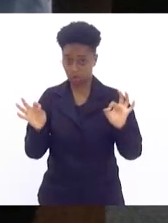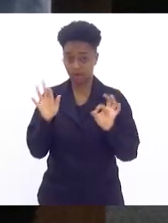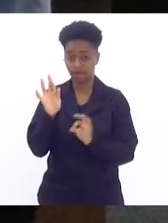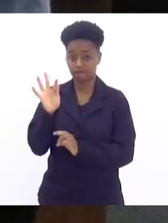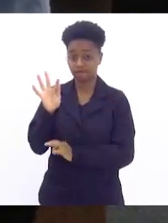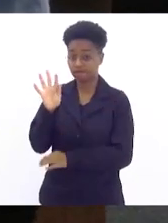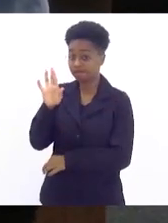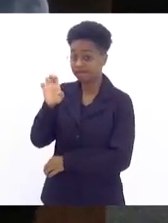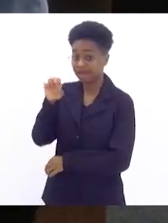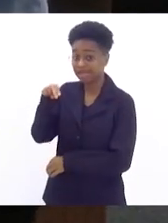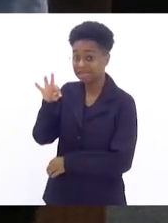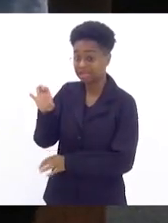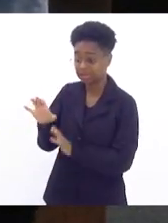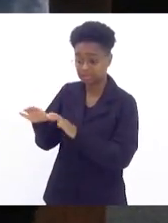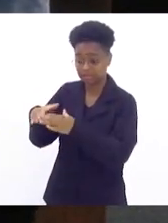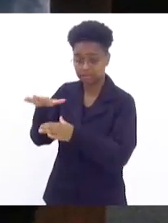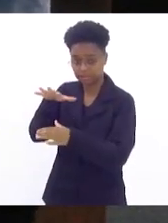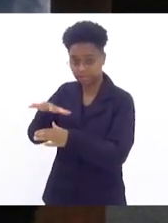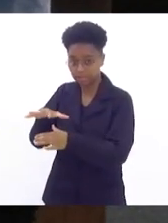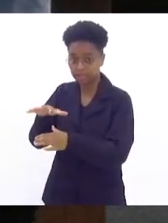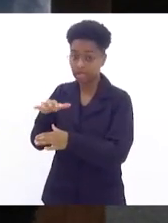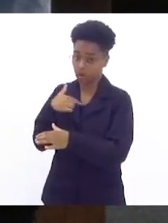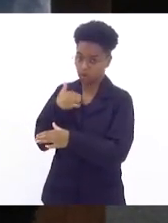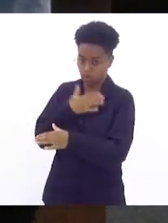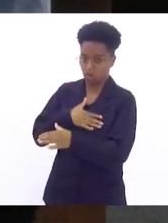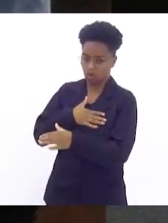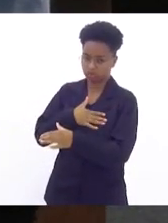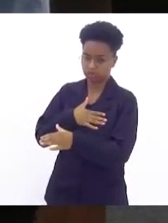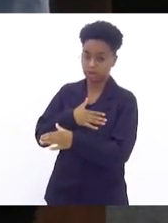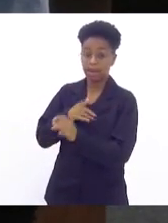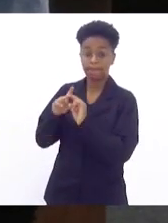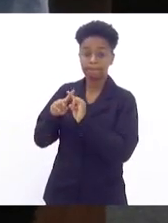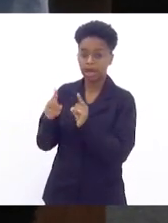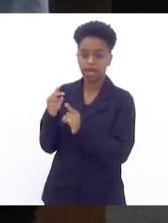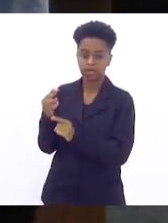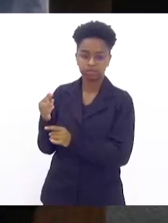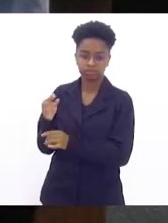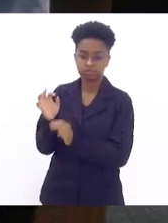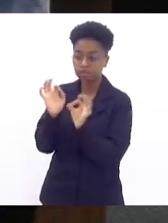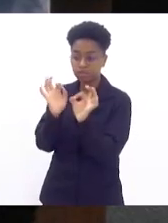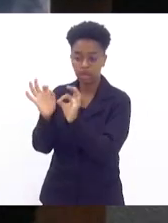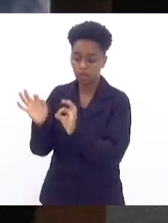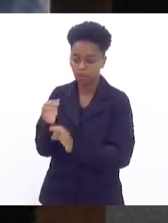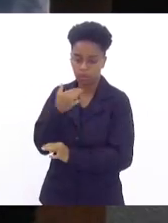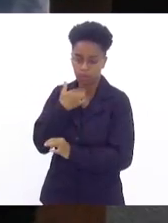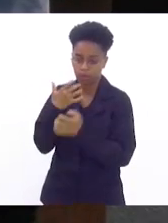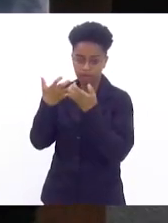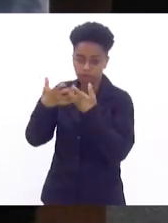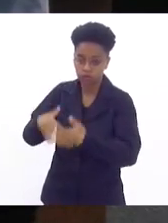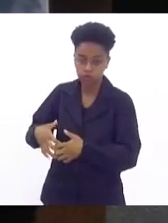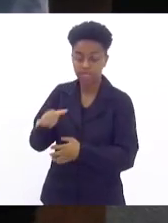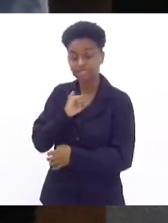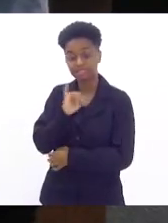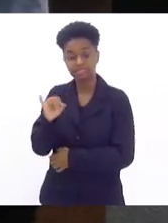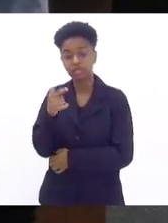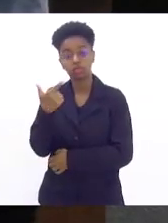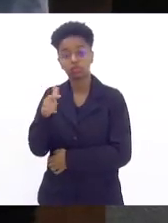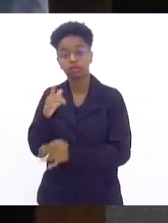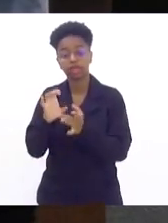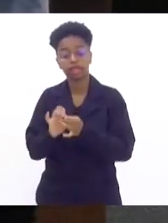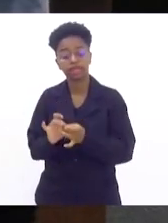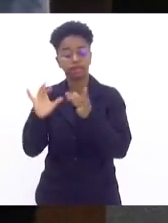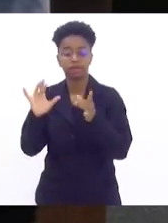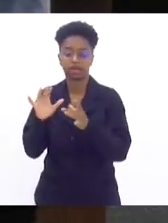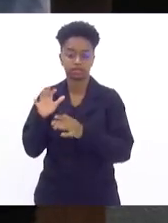por mais que eu gosto pode pode funcionar se não houver deliberação